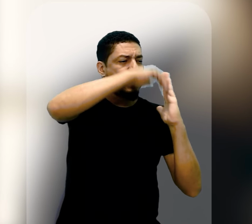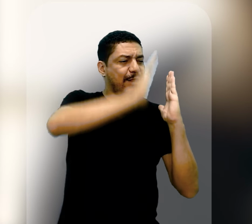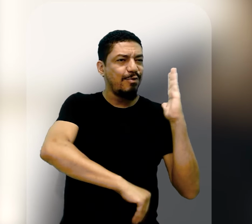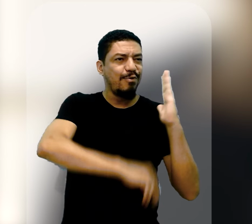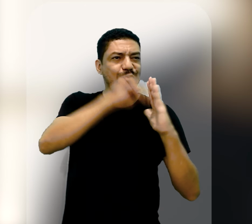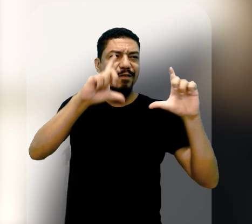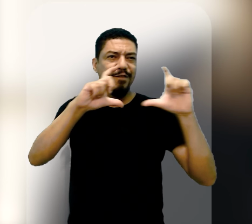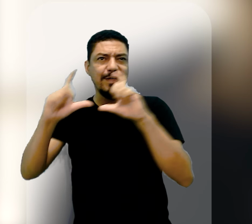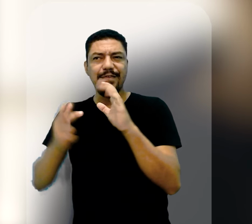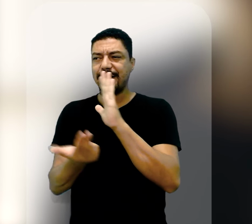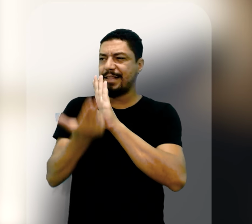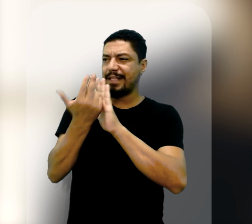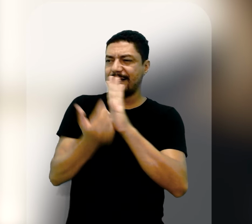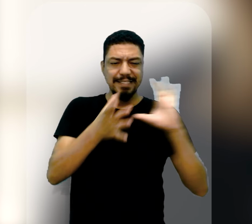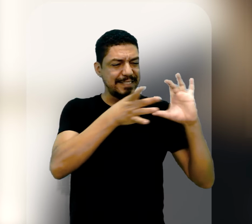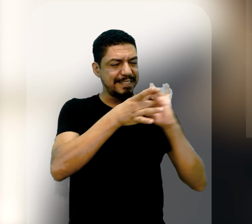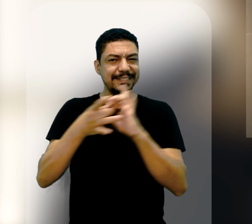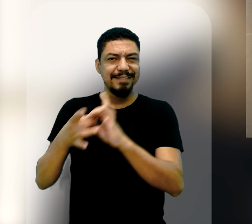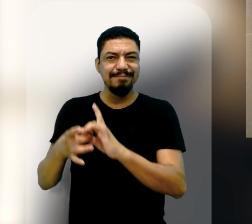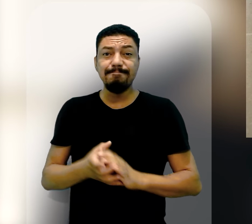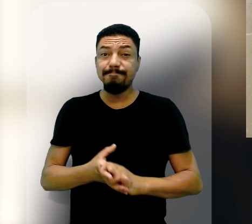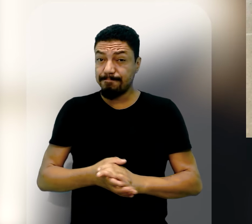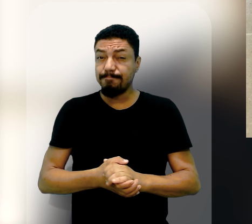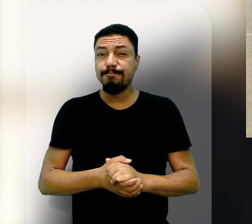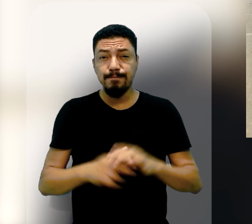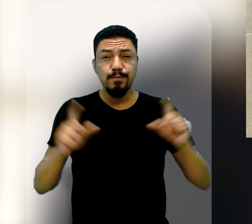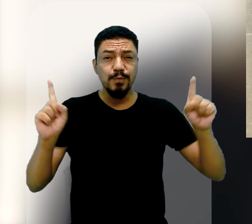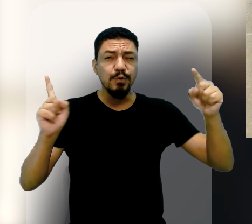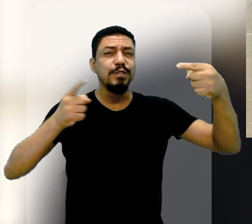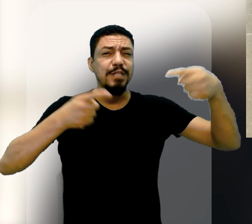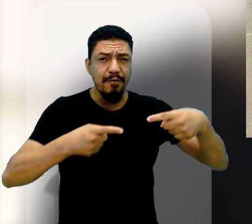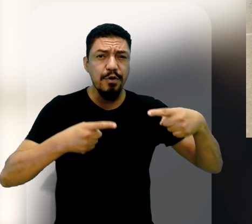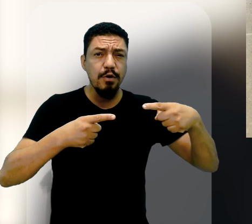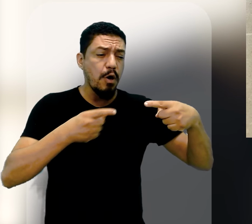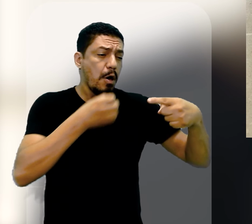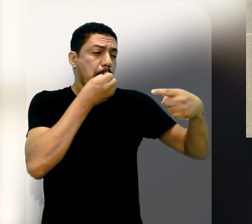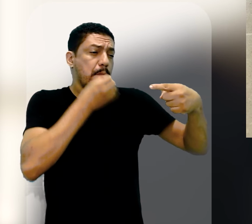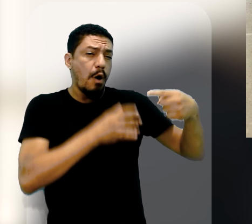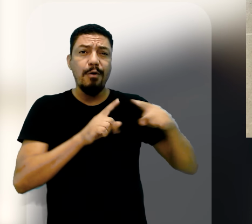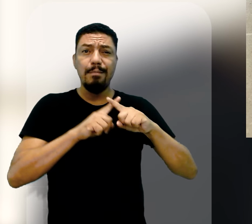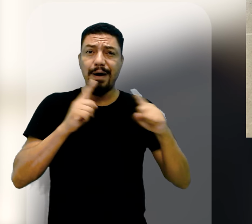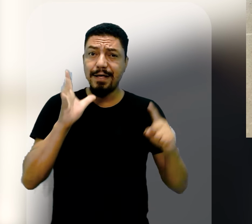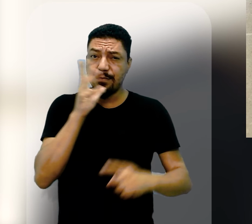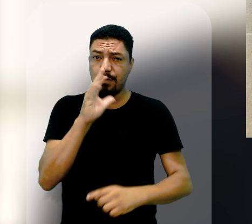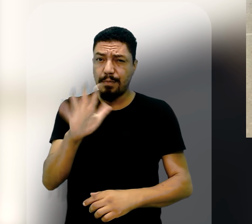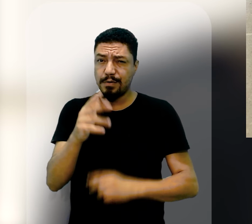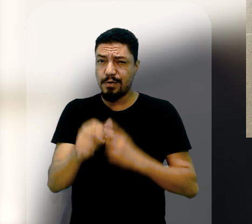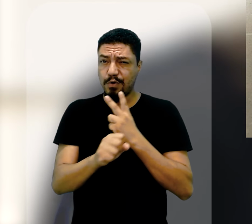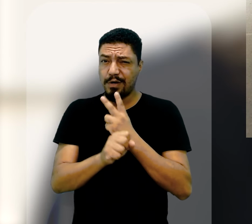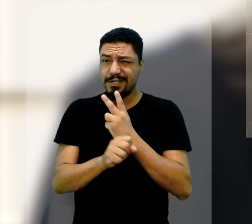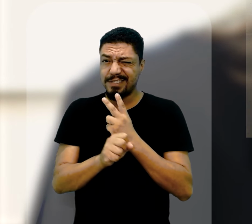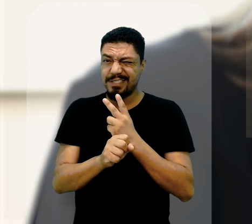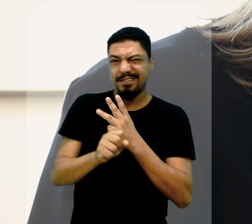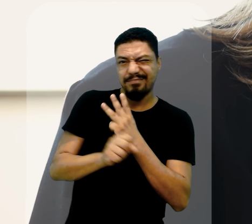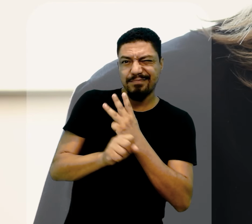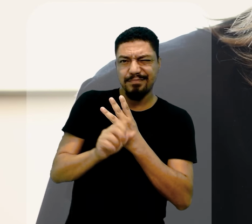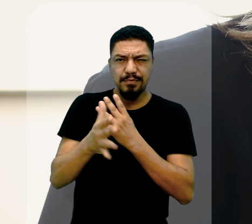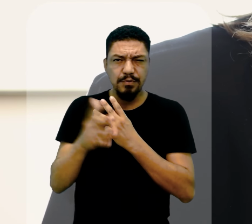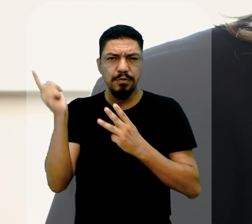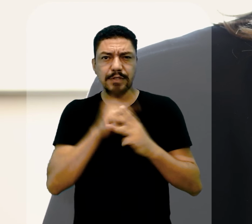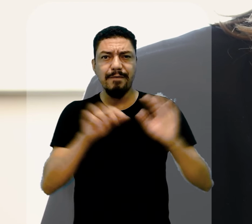si. Então foi um desafio bom, mas que durou pelo menos uns 2 a 3 anos, até que o produto